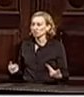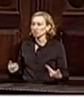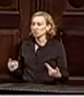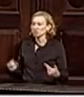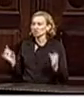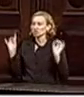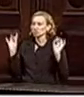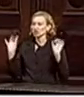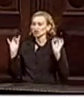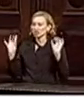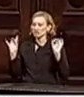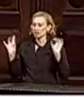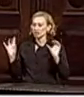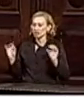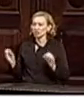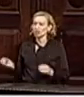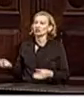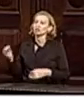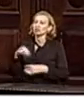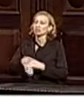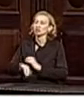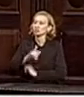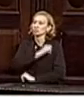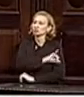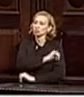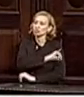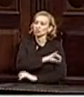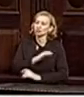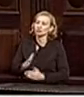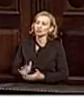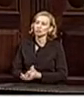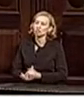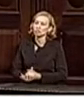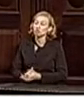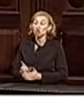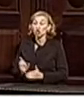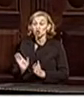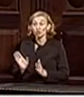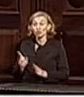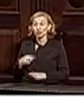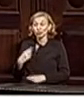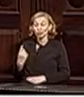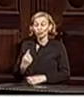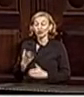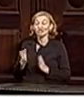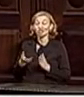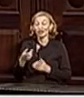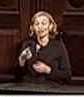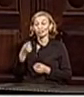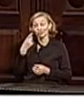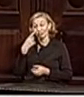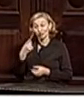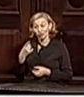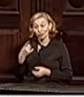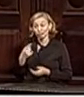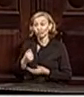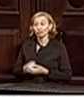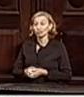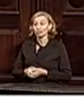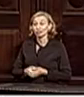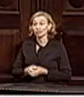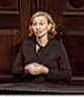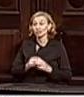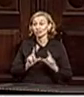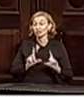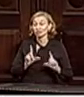para o Rio Previdência. Deputado Eliomar, nós já vimos esse filme, e não foi